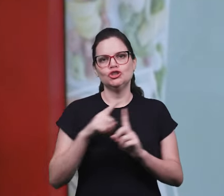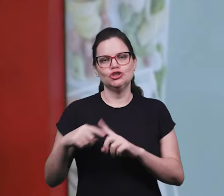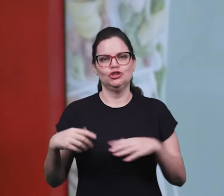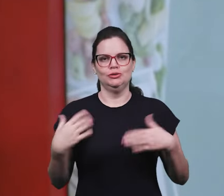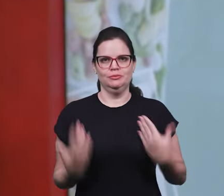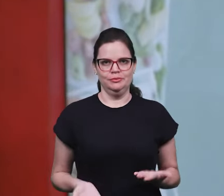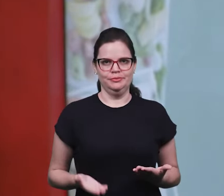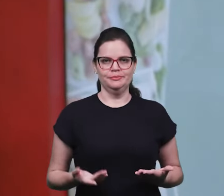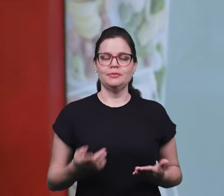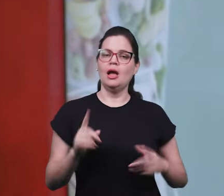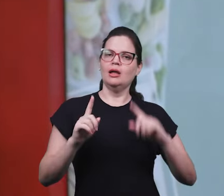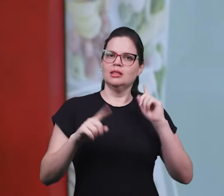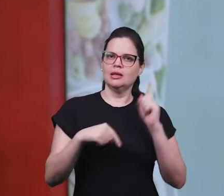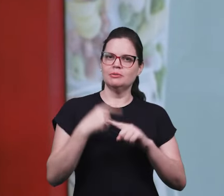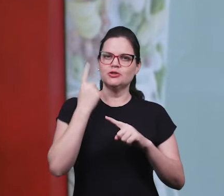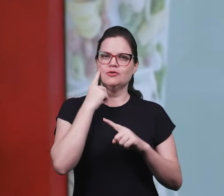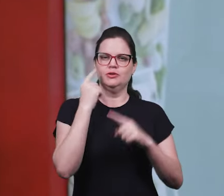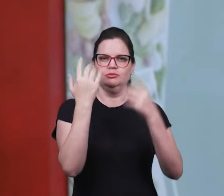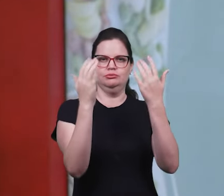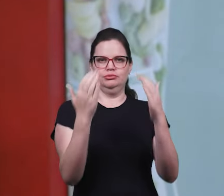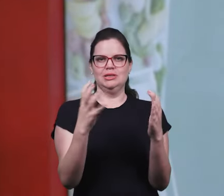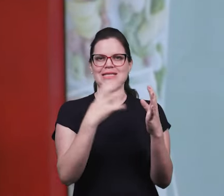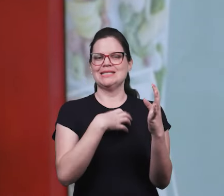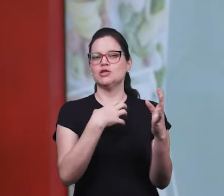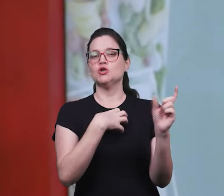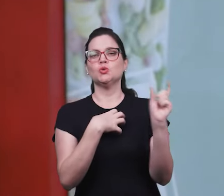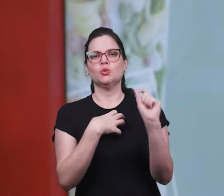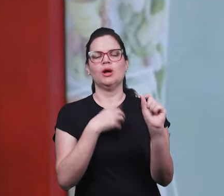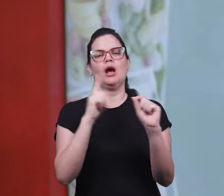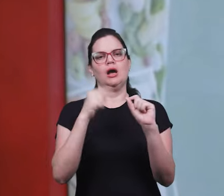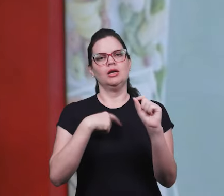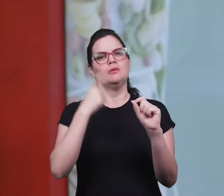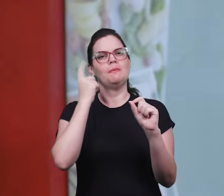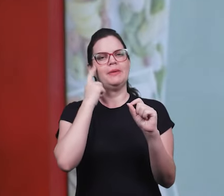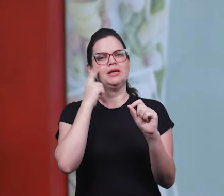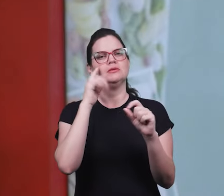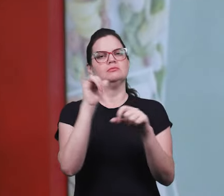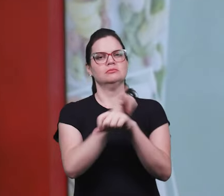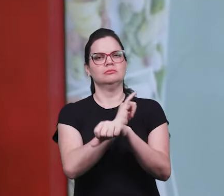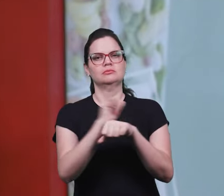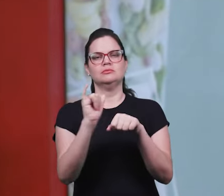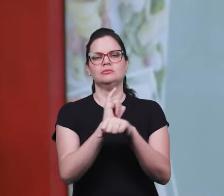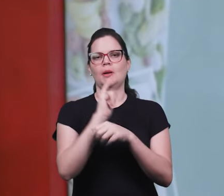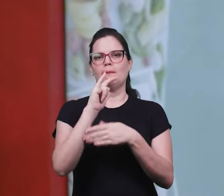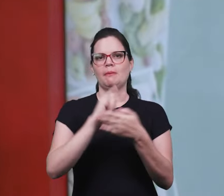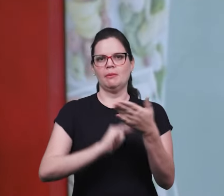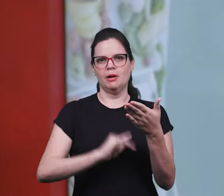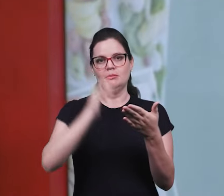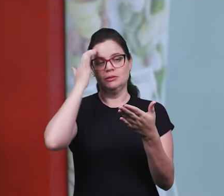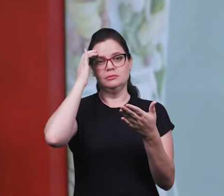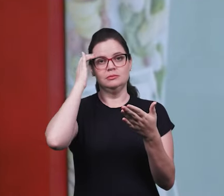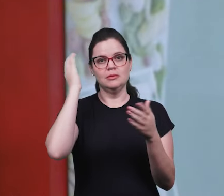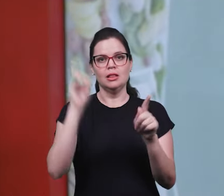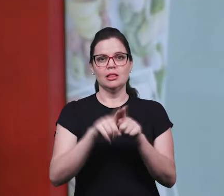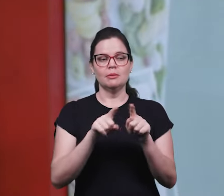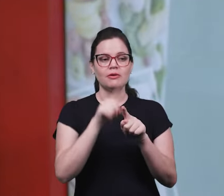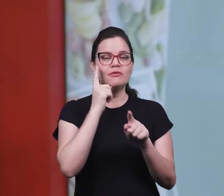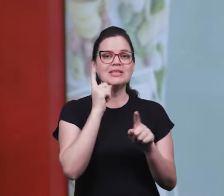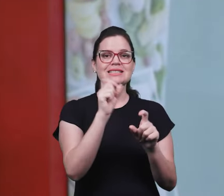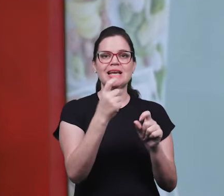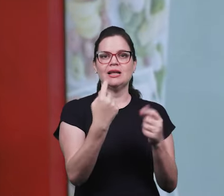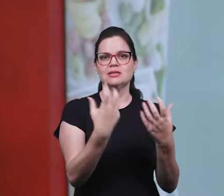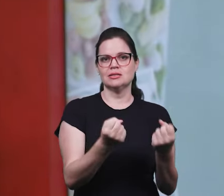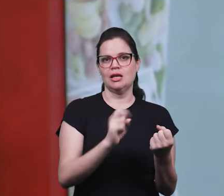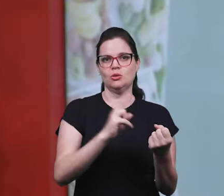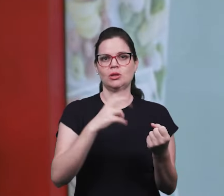vem um manejo nutricional diante disso frisando também o conforto desse paciente com a dieta a